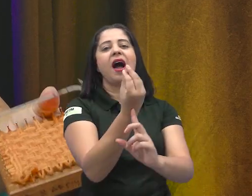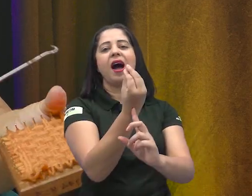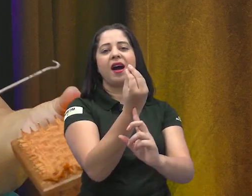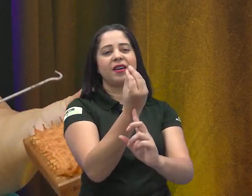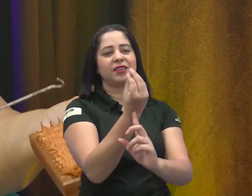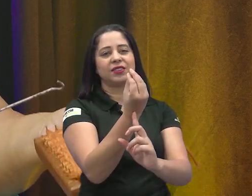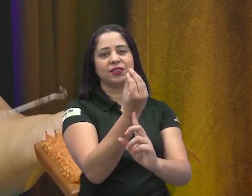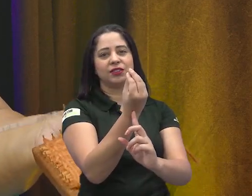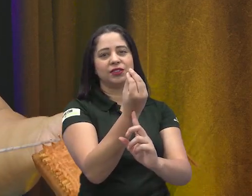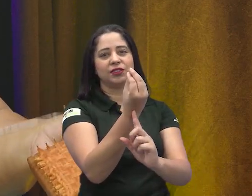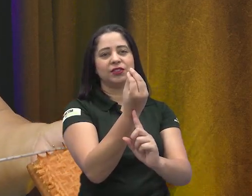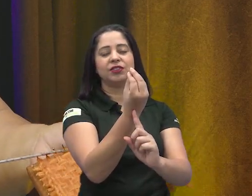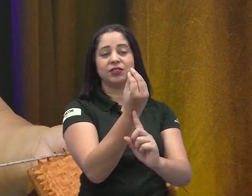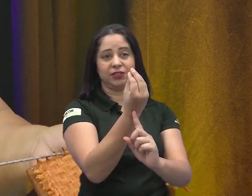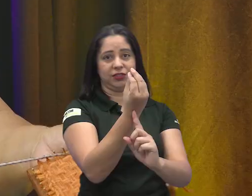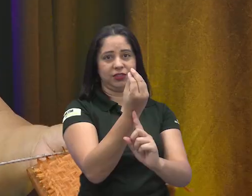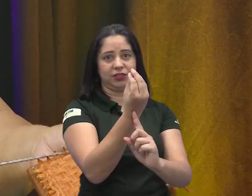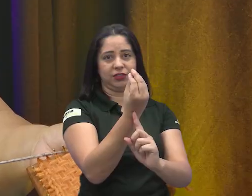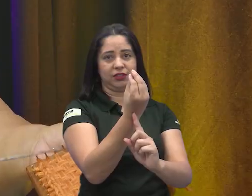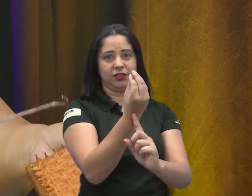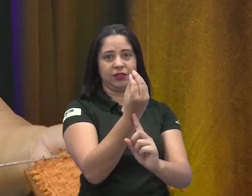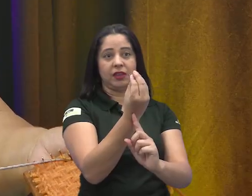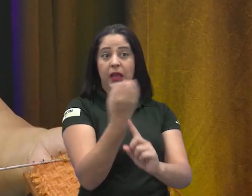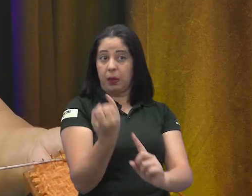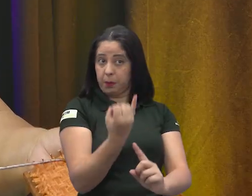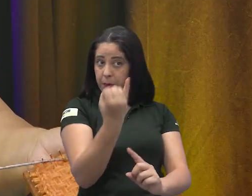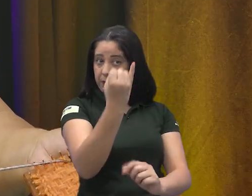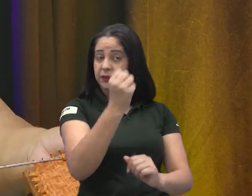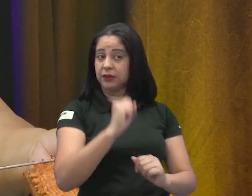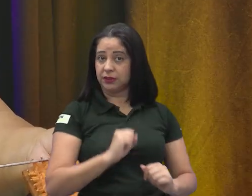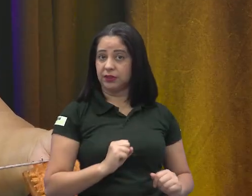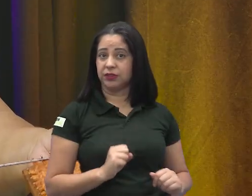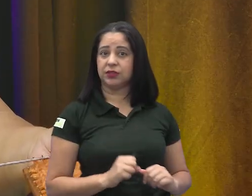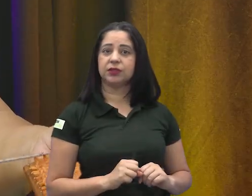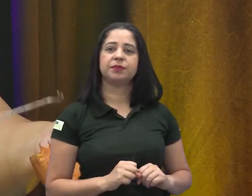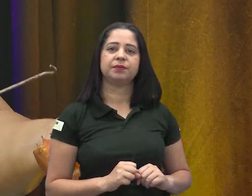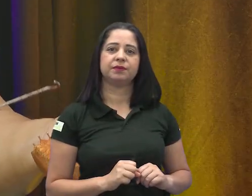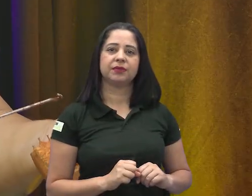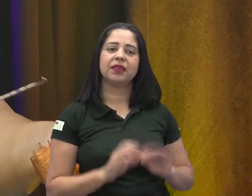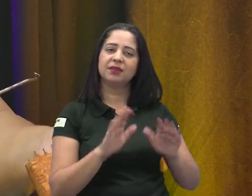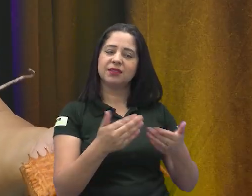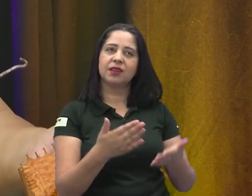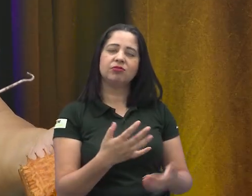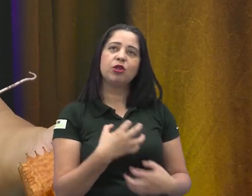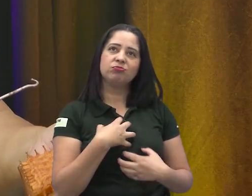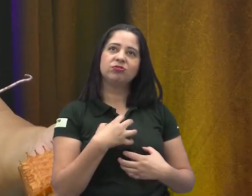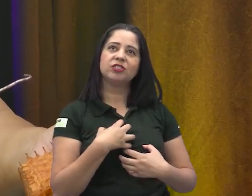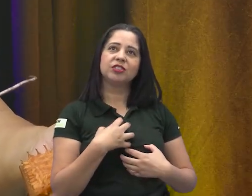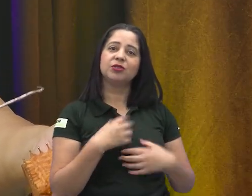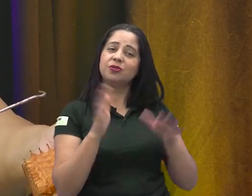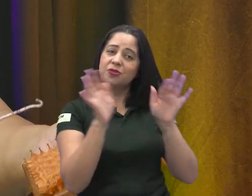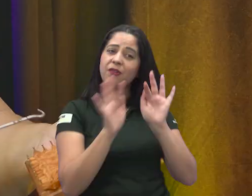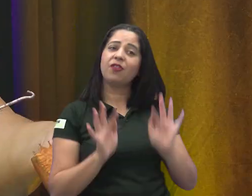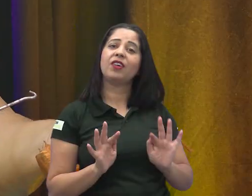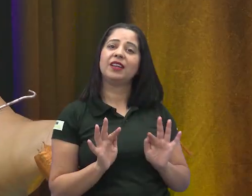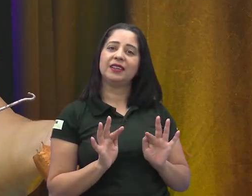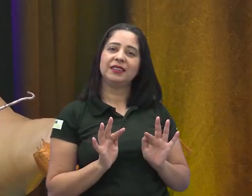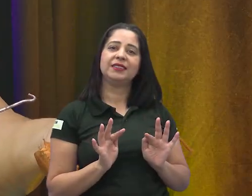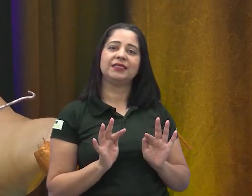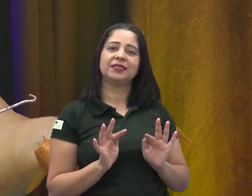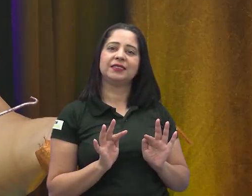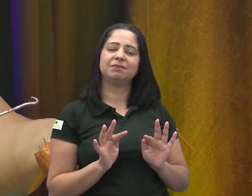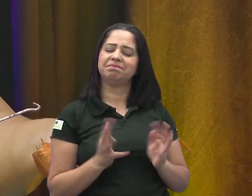arte, mas ela tem uma responsabilidade também, tem uma importância muito grande, né? Então, para mim, é uma satisfação,